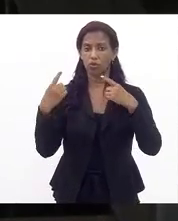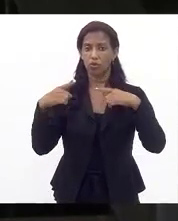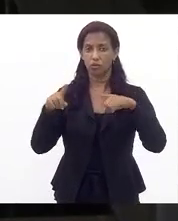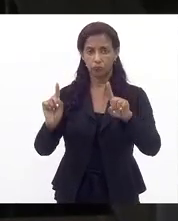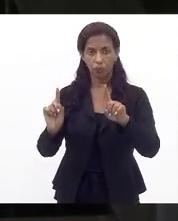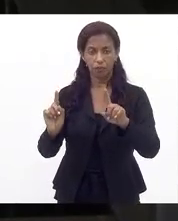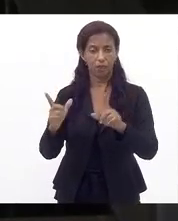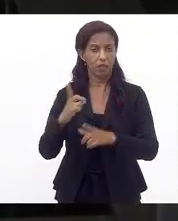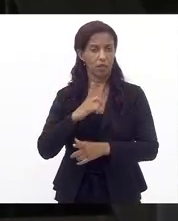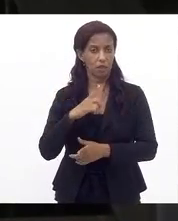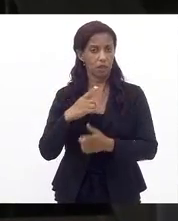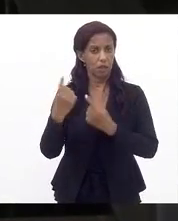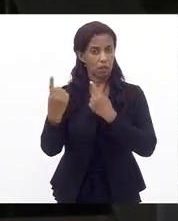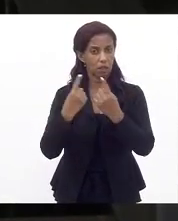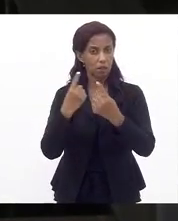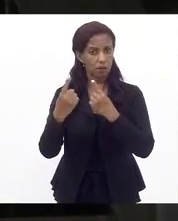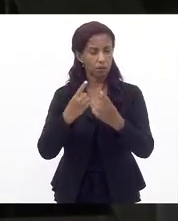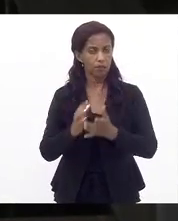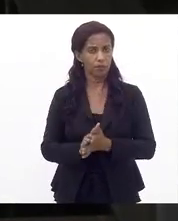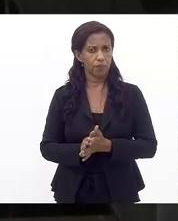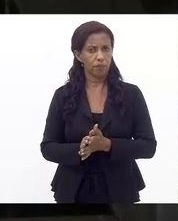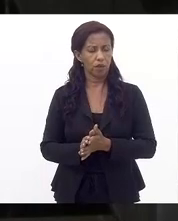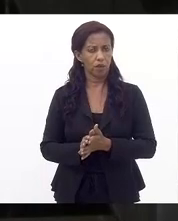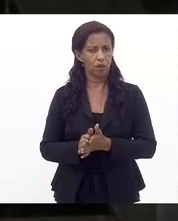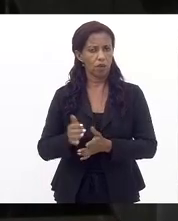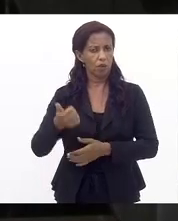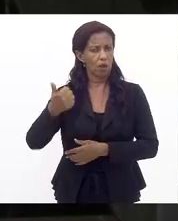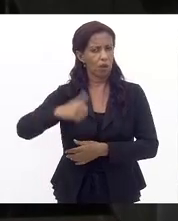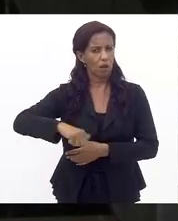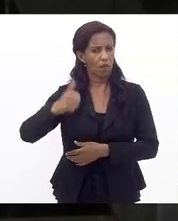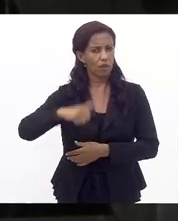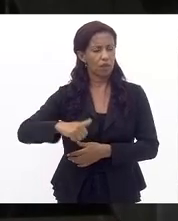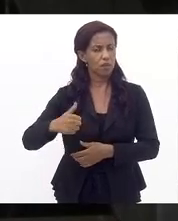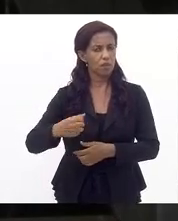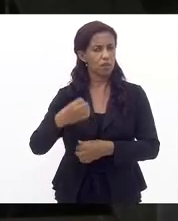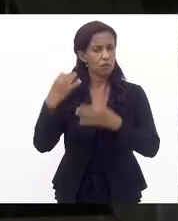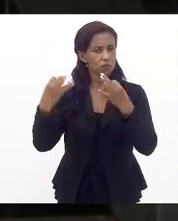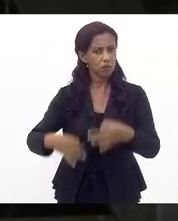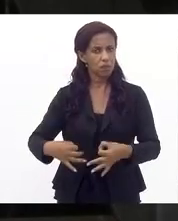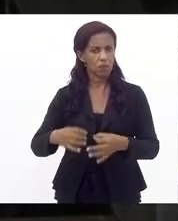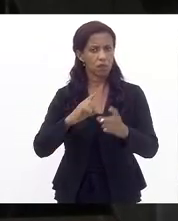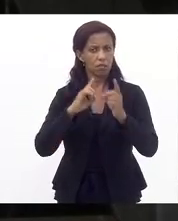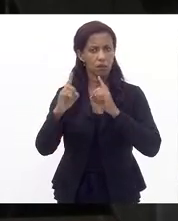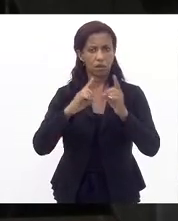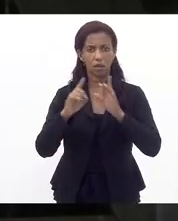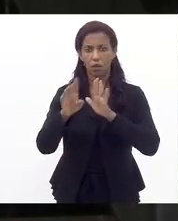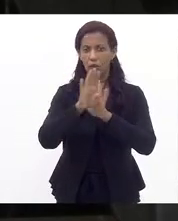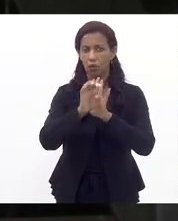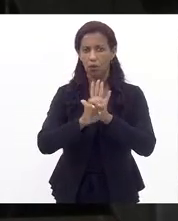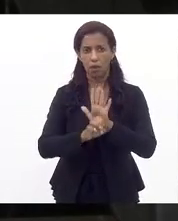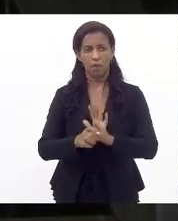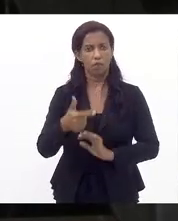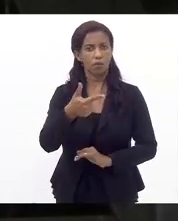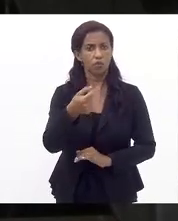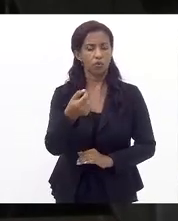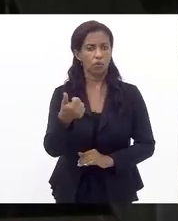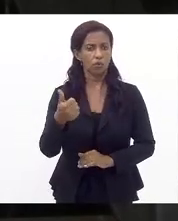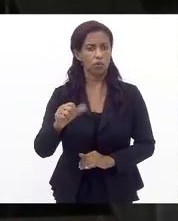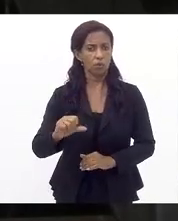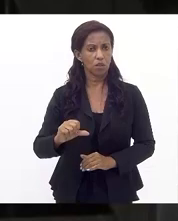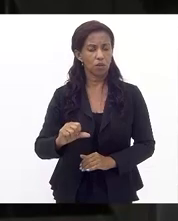respeitosamente é o balizamento legal para esse debate não é emenda constitucional sempre 2019